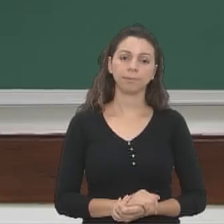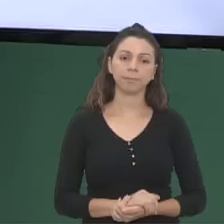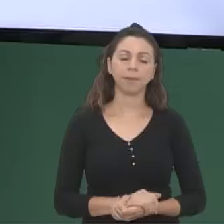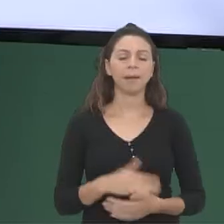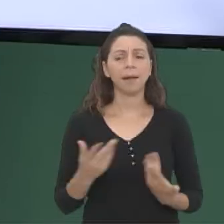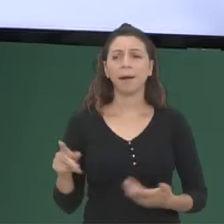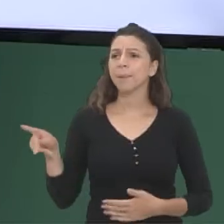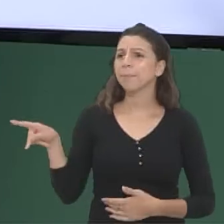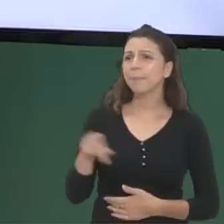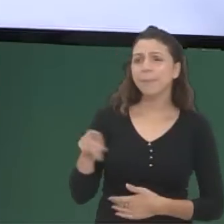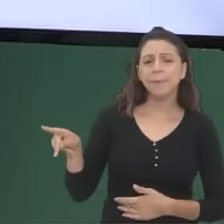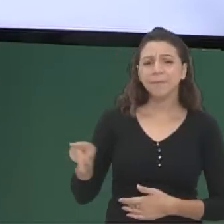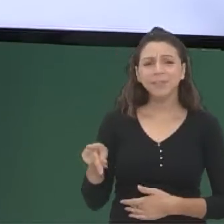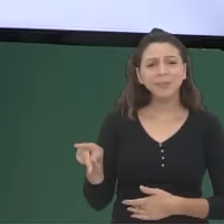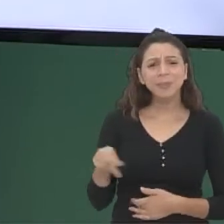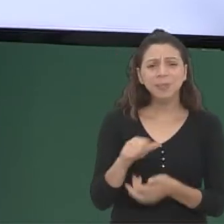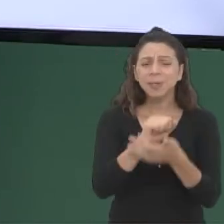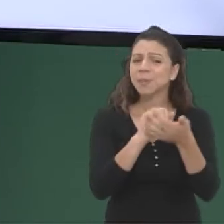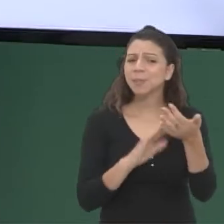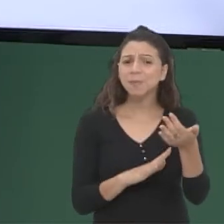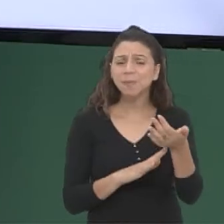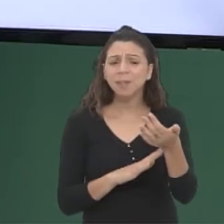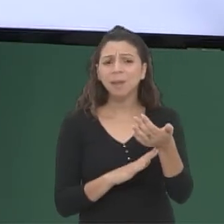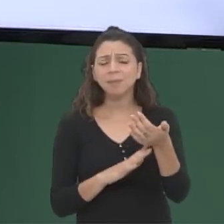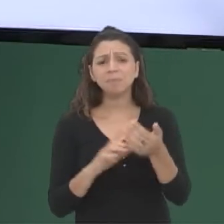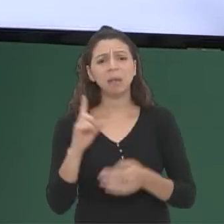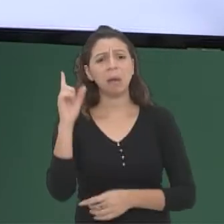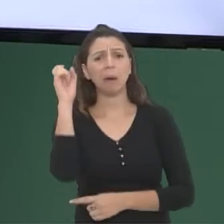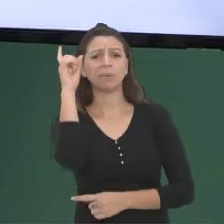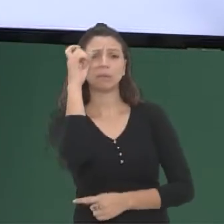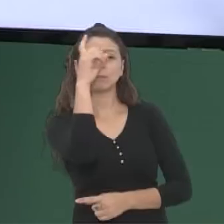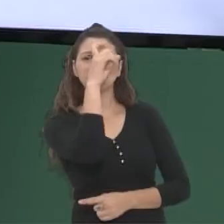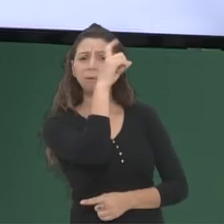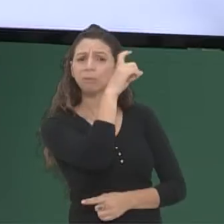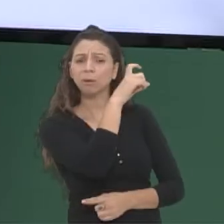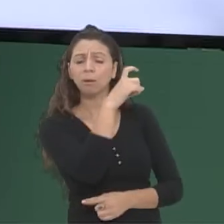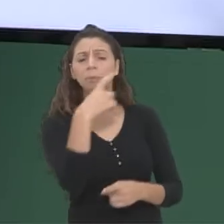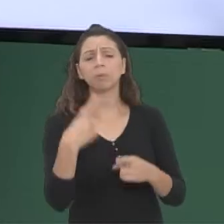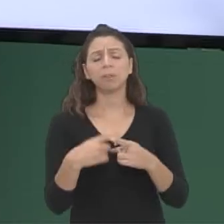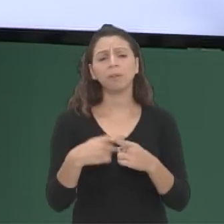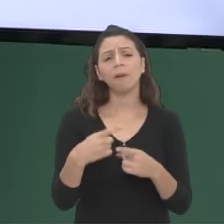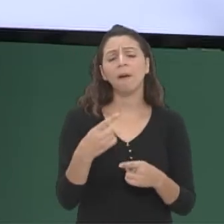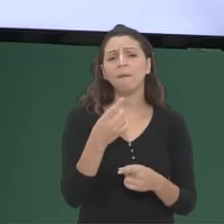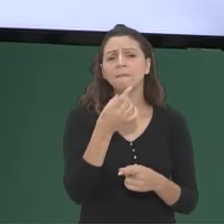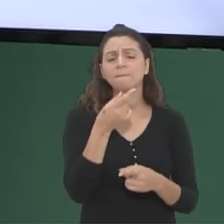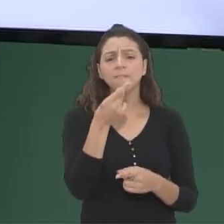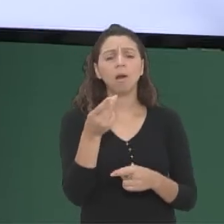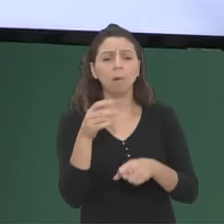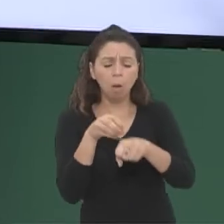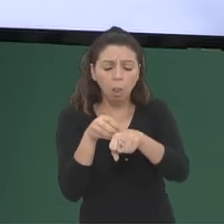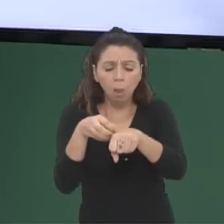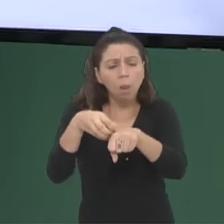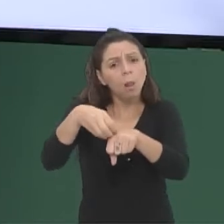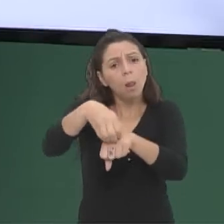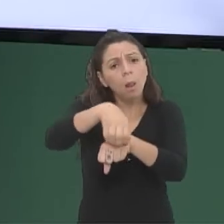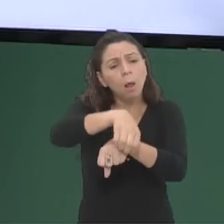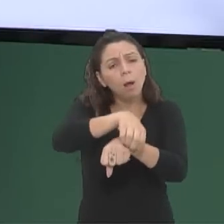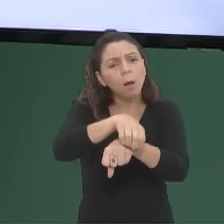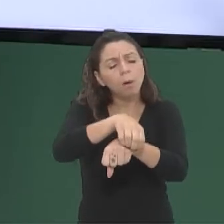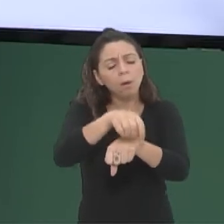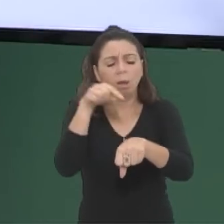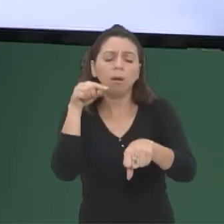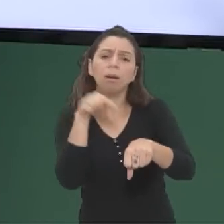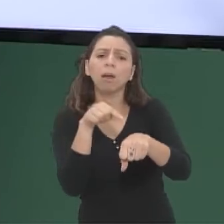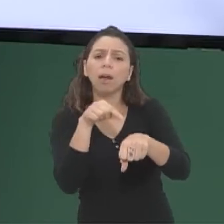Ah, Fabiano, esse exercício foi muito difícil. Eu senti mais dificuldade porque você falou do líquen. O líquen é um ser vivo. Então